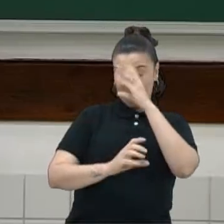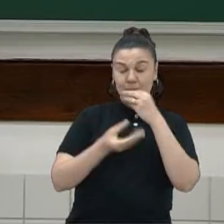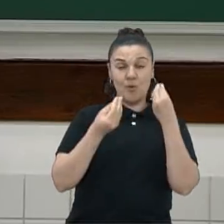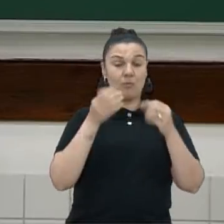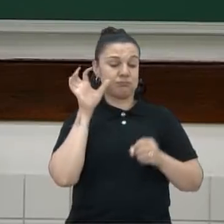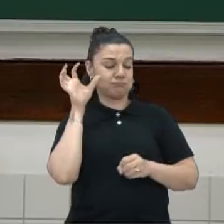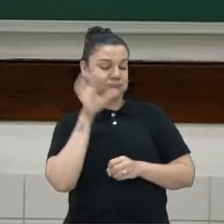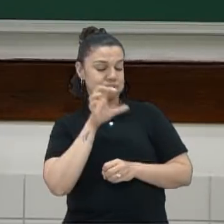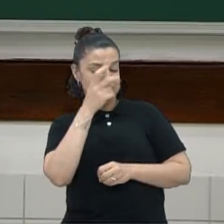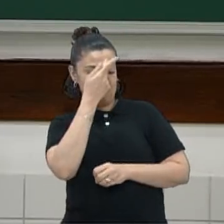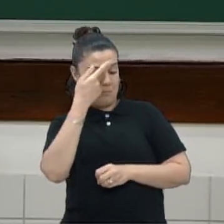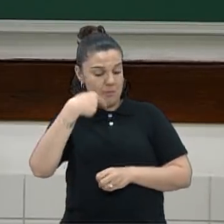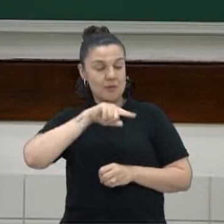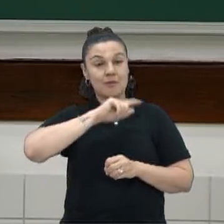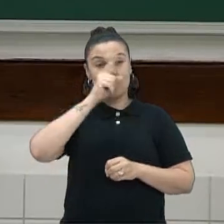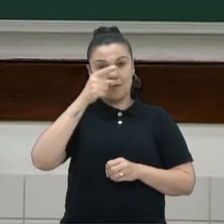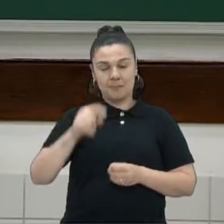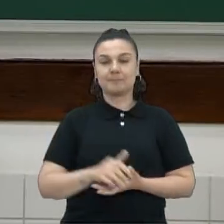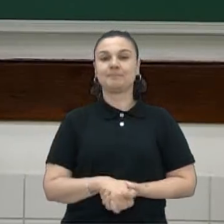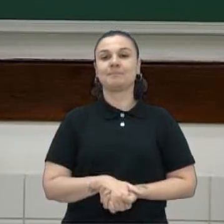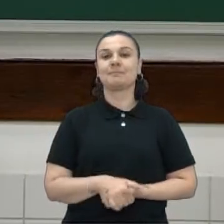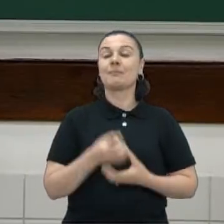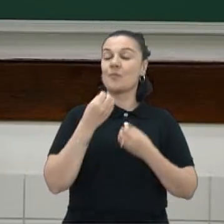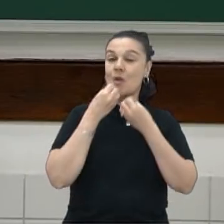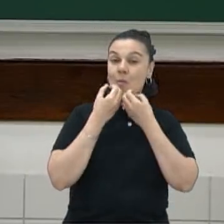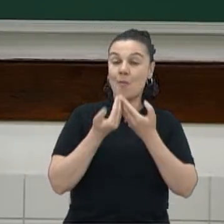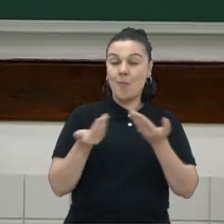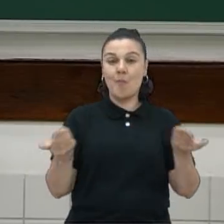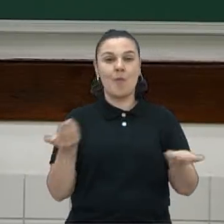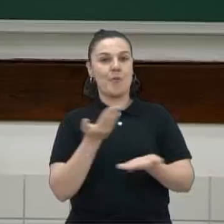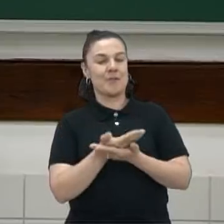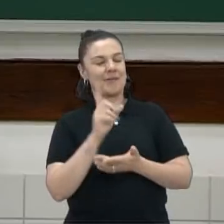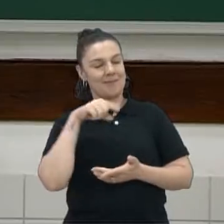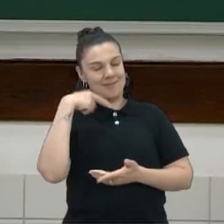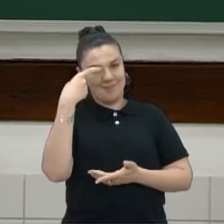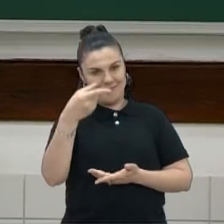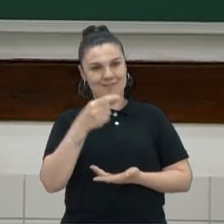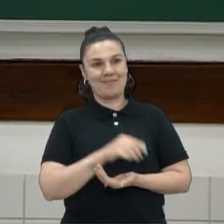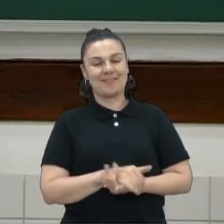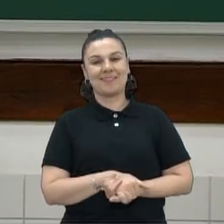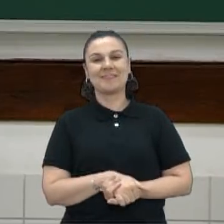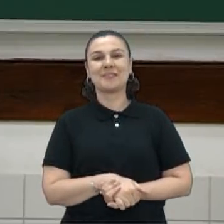sobre a ação do ser humano sobre o relevo. Bons estudos e até lá!